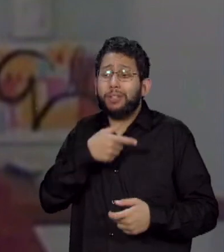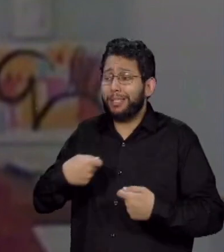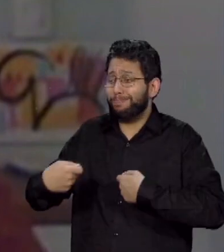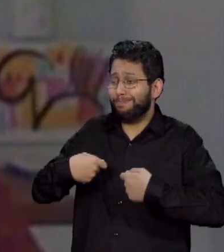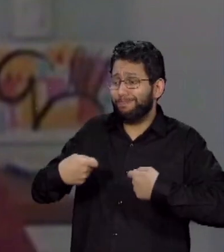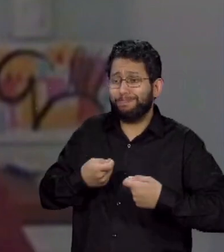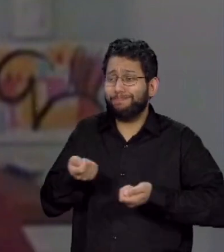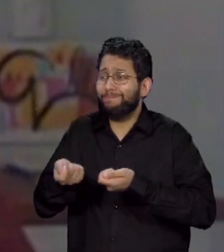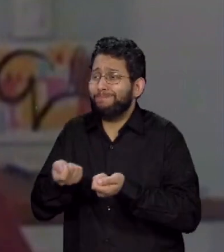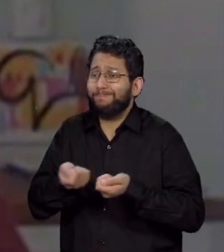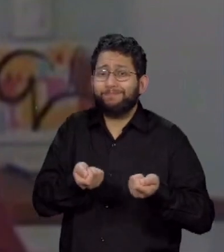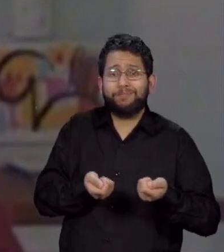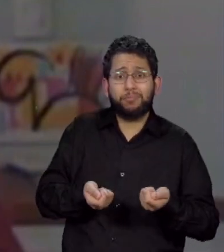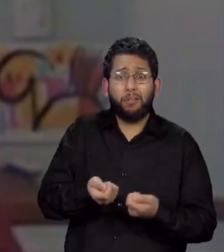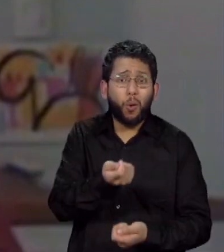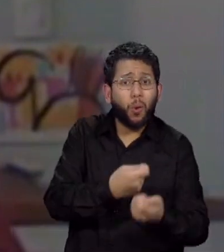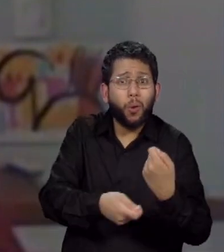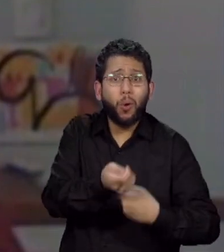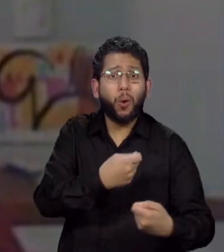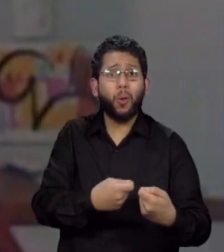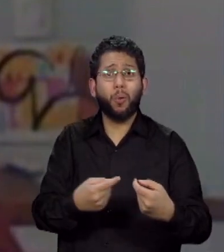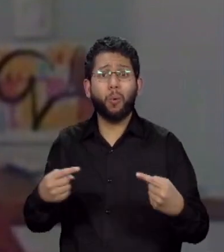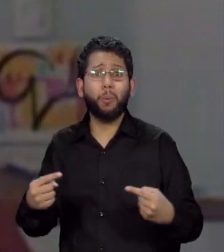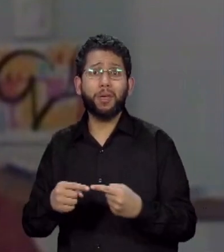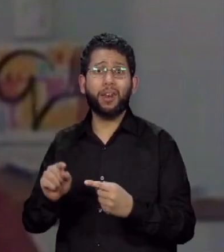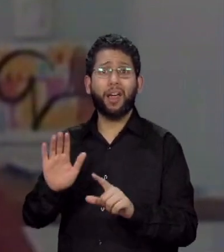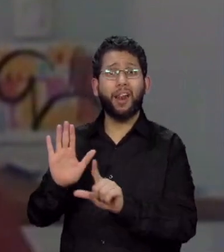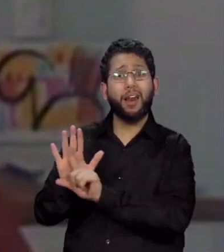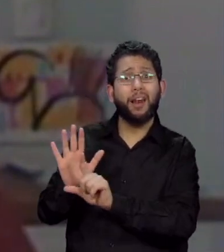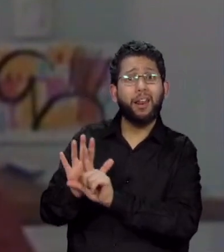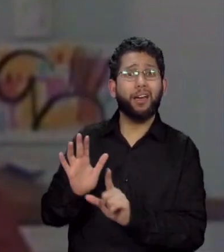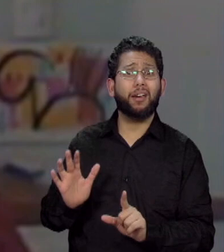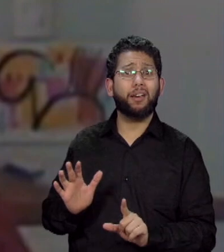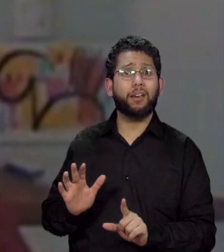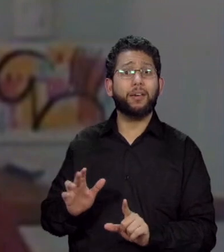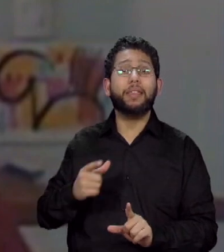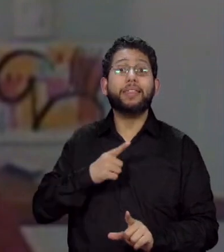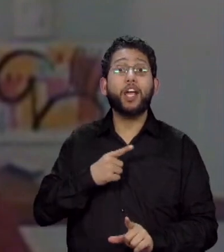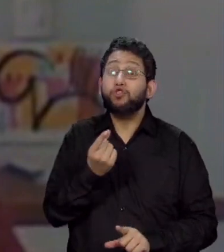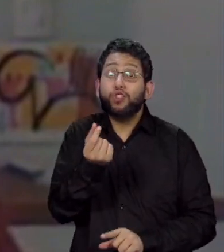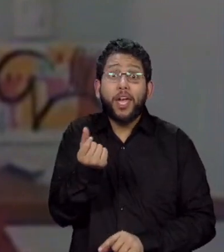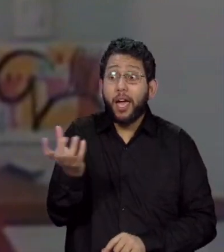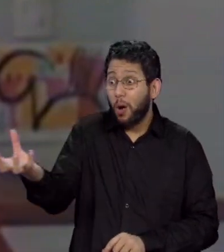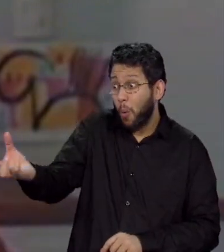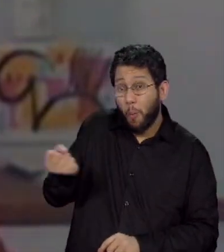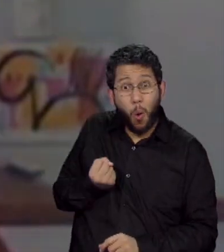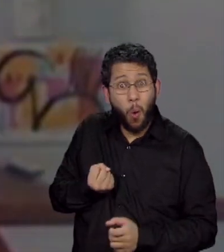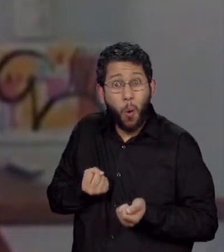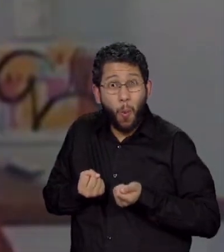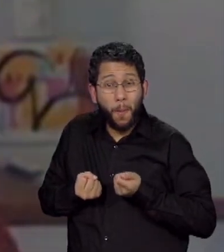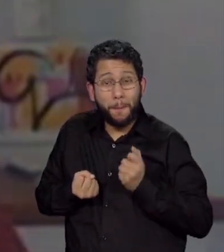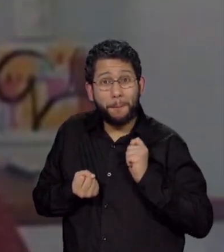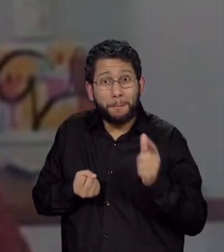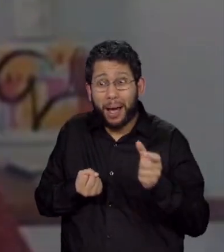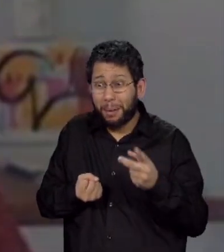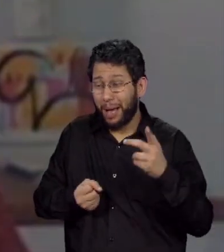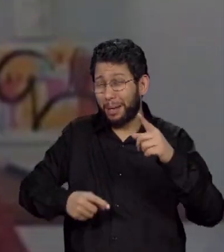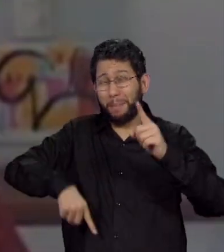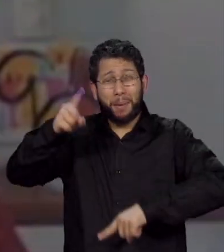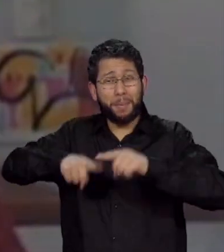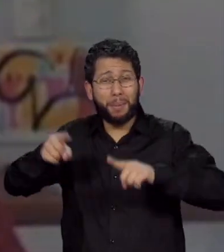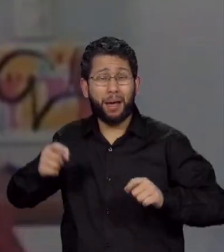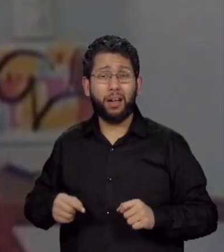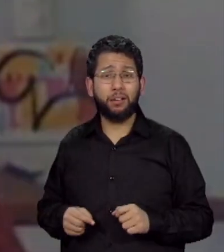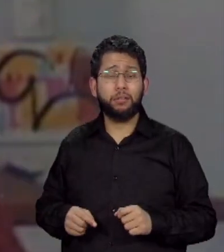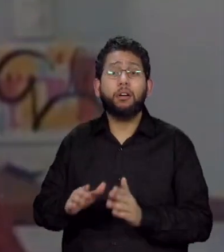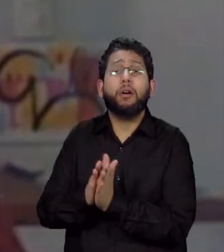trabalho, para ter que lidar com finanças, com legislação, com controle de fluxo de caixas, com questões